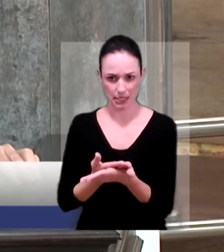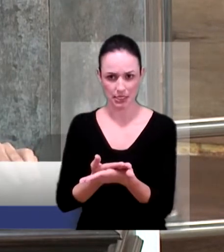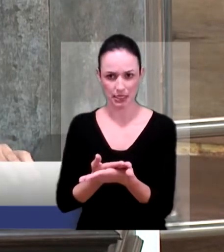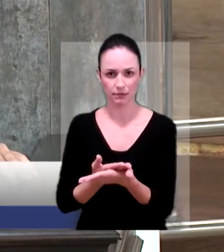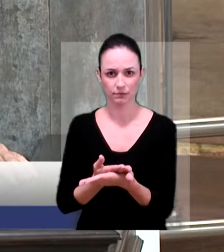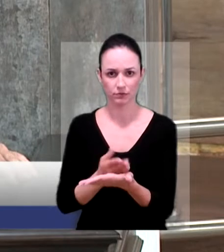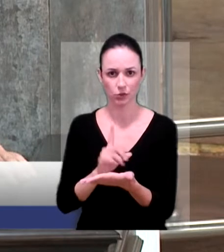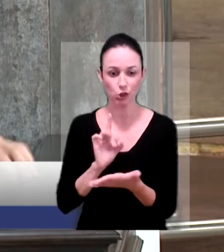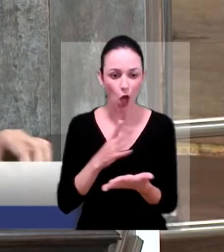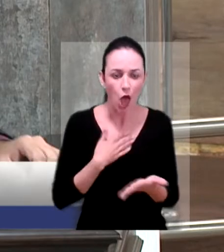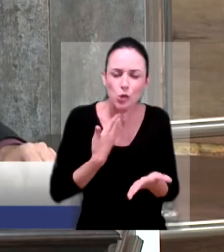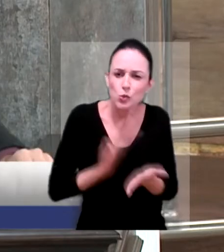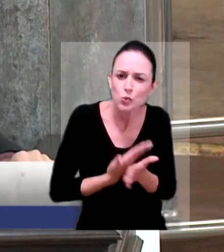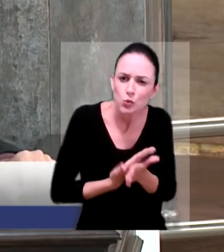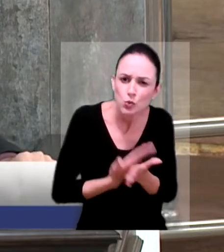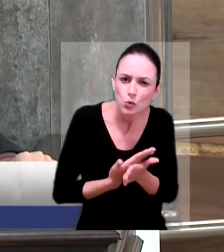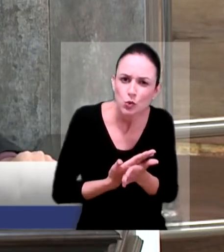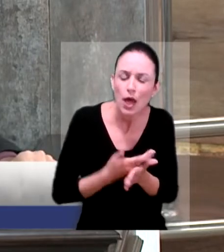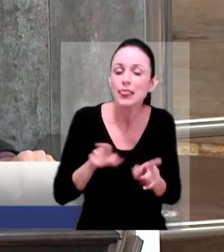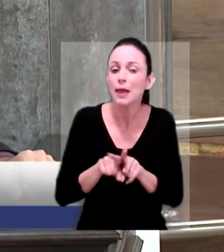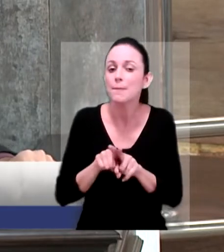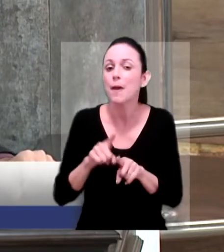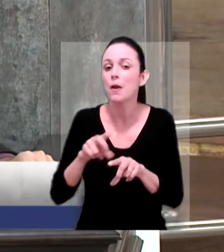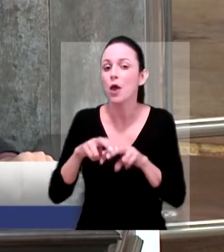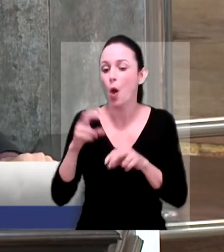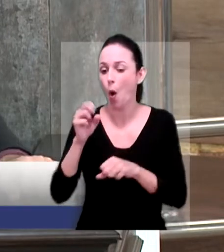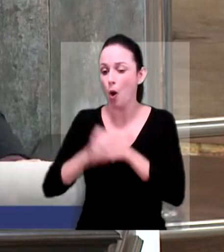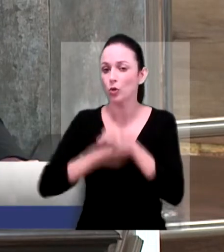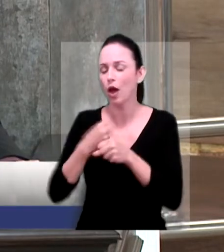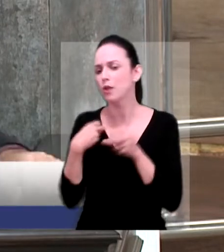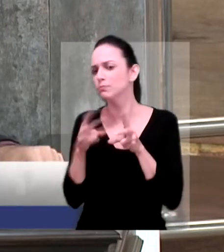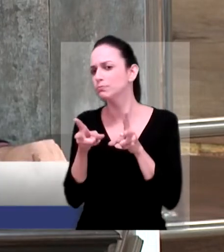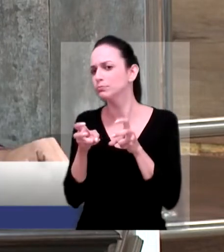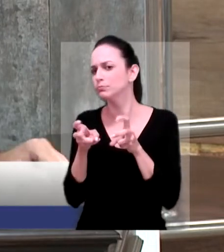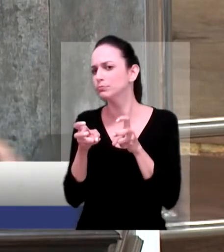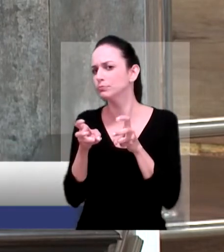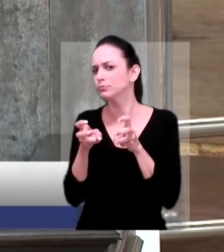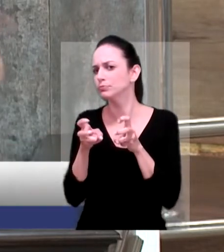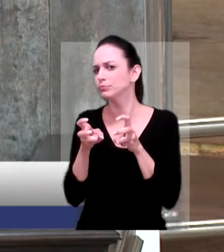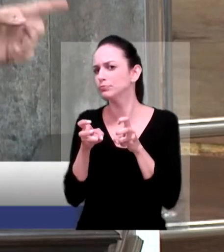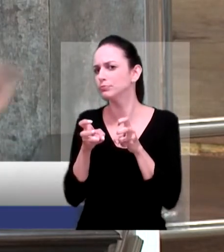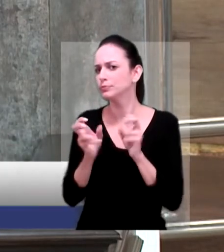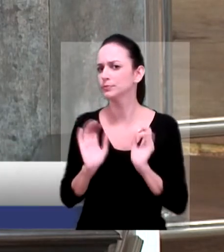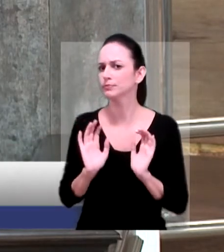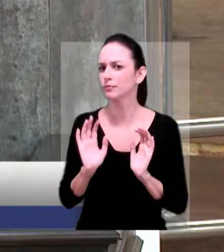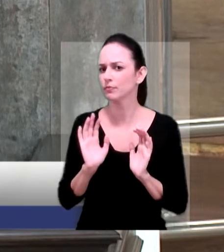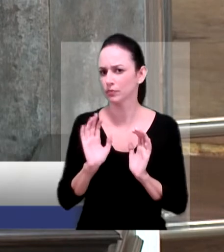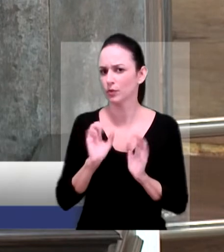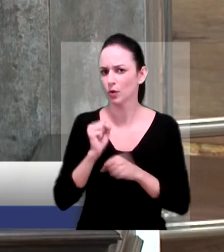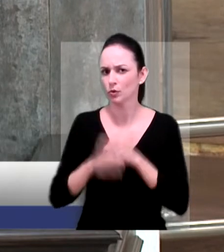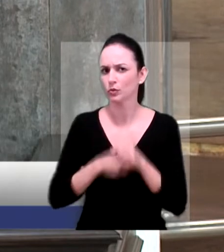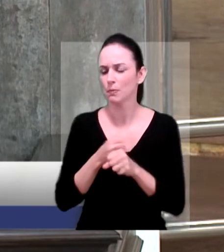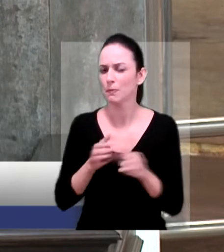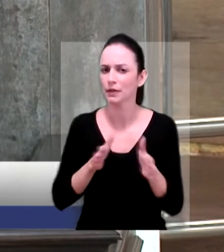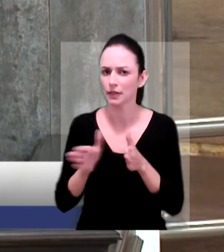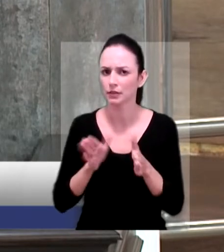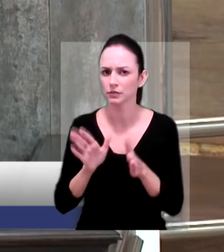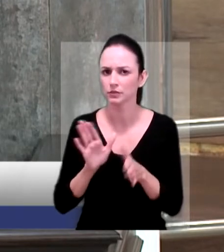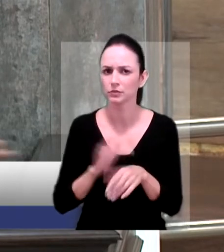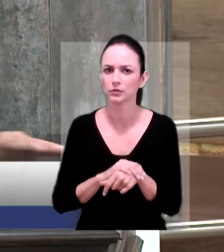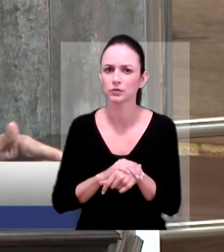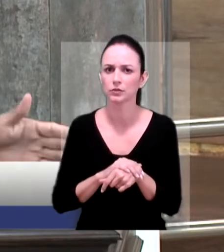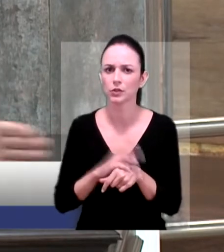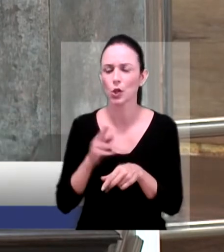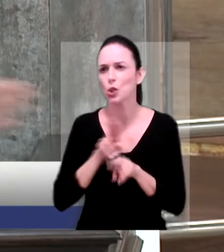observei nos últimos 8 anos de mandato. Acho que nos últimos 8 anos de mandato, tanto, talvez, vou chamar essa nomenclatura, talvez não seja